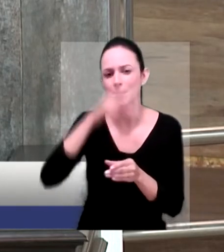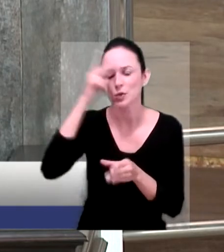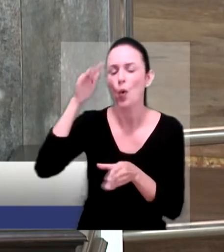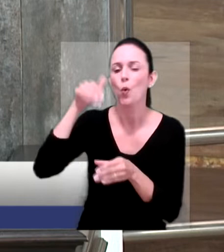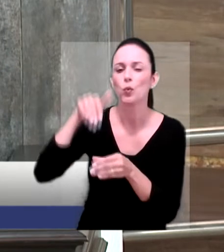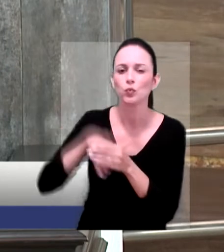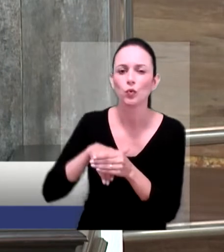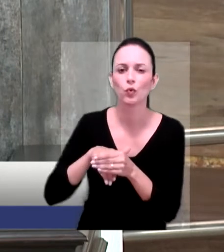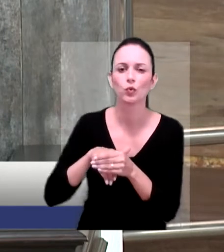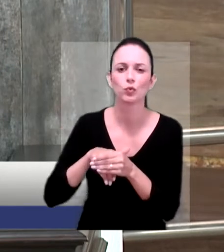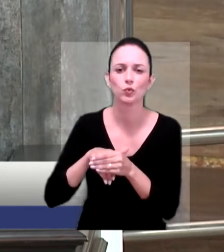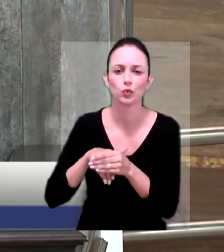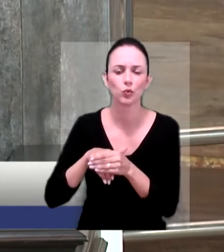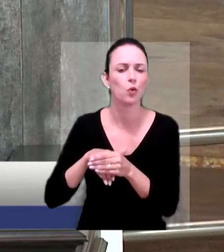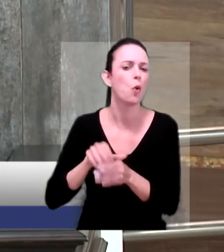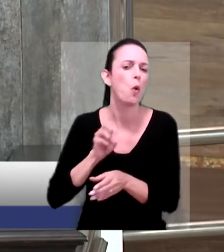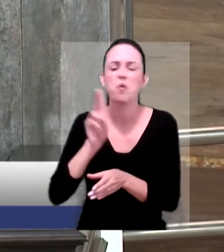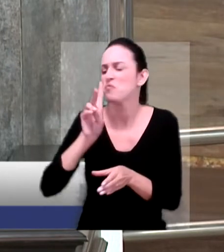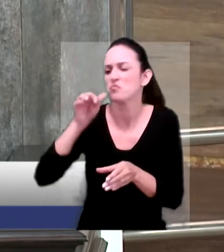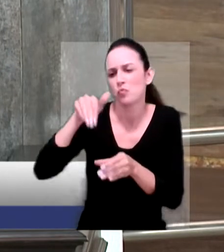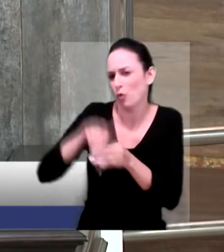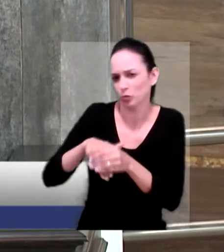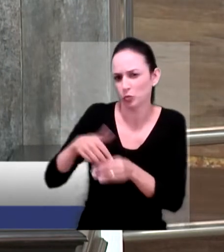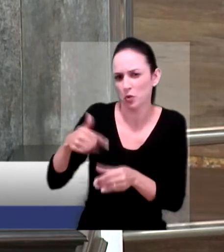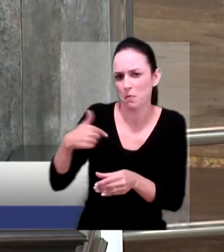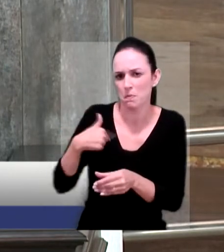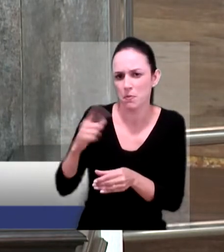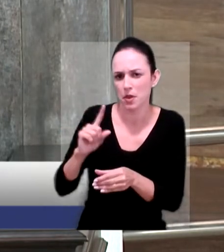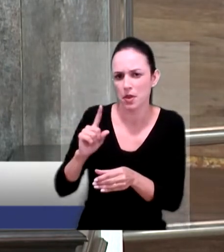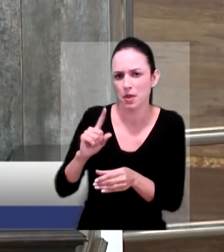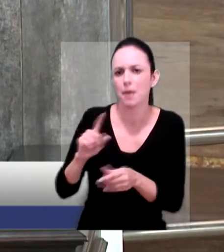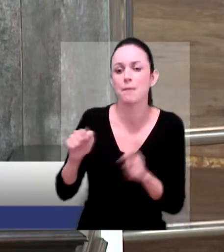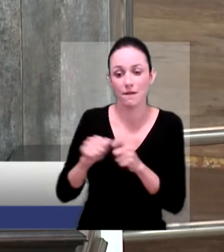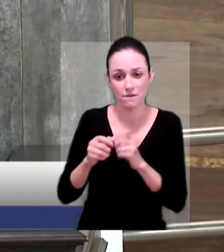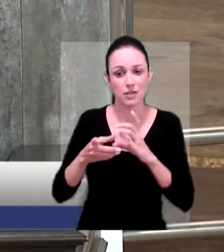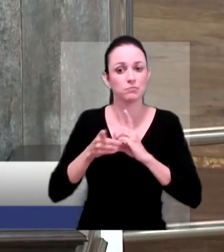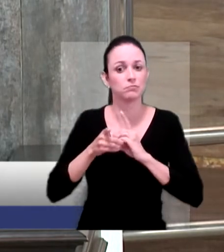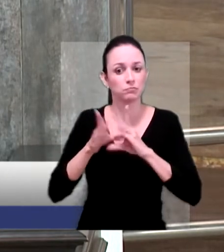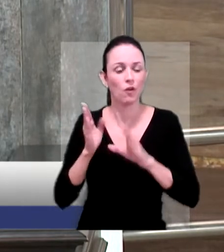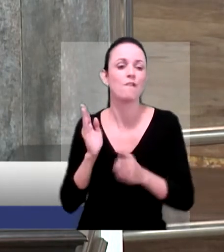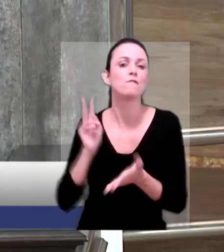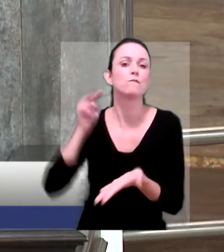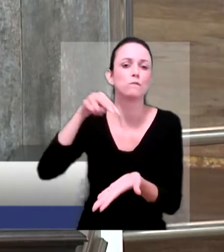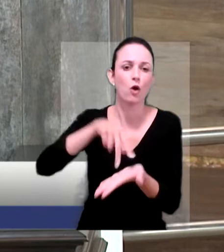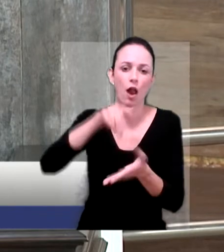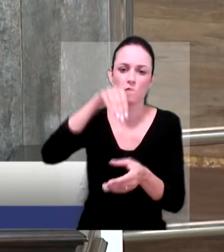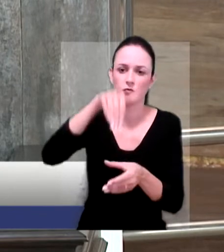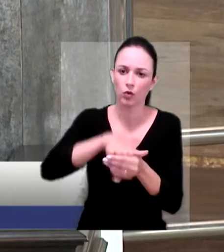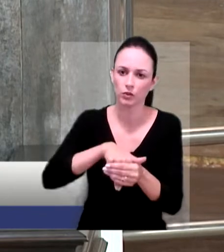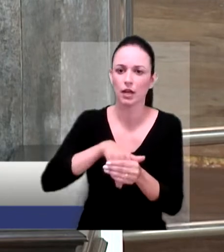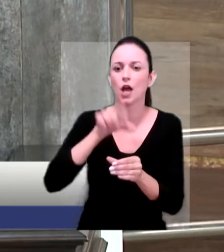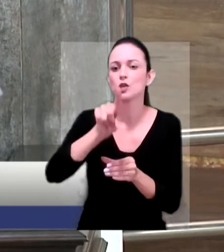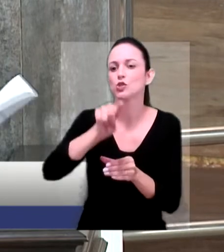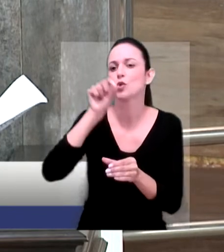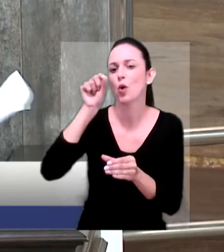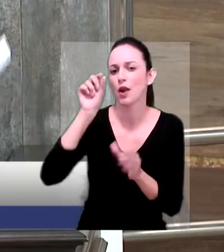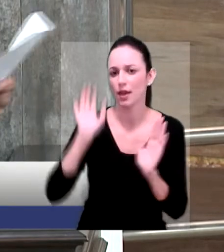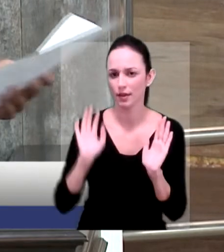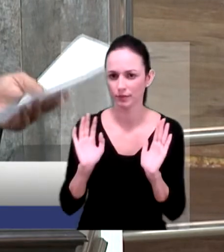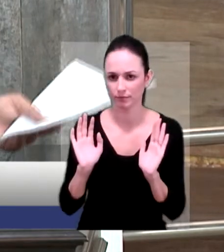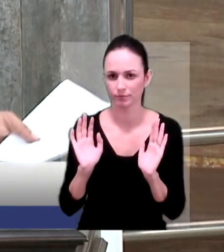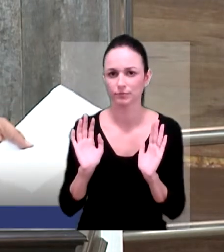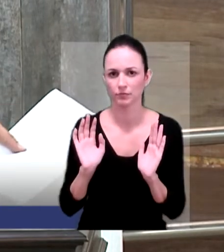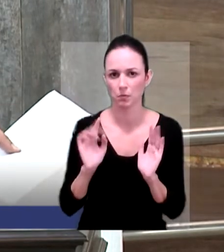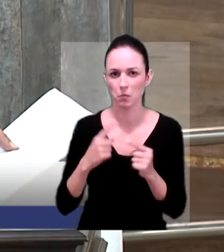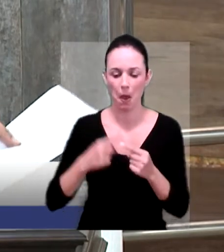que deixaram de votar, mas que fizeram a democracia, foram lá para escolher os seus representantes, que muitos falam, política é tudo igual, eu não vou